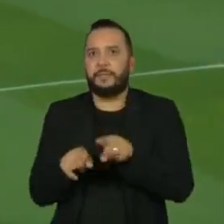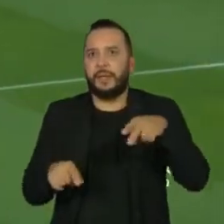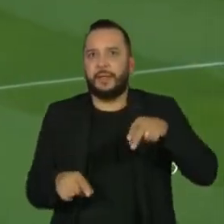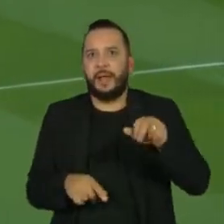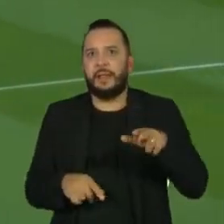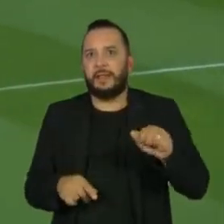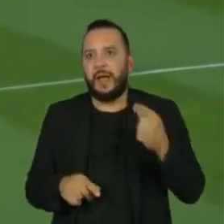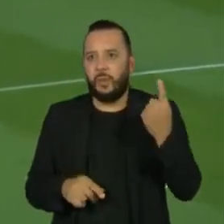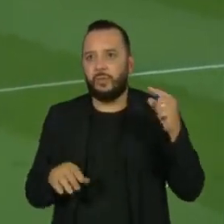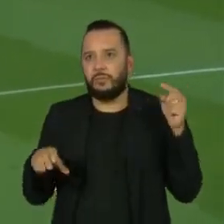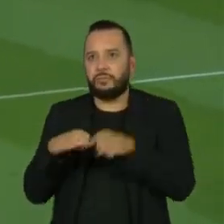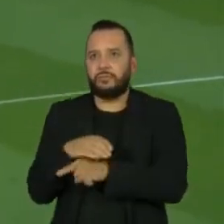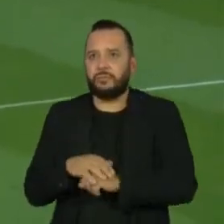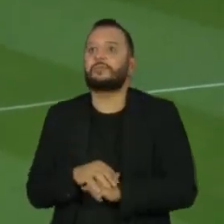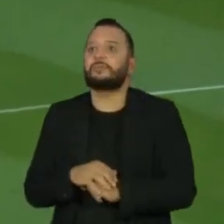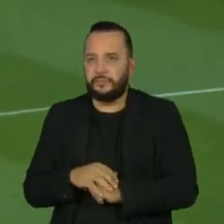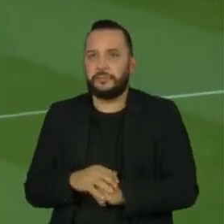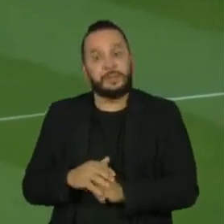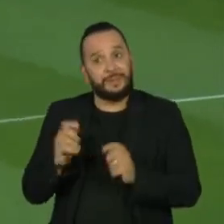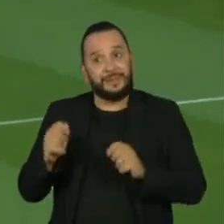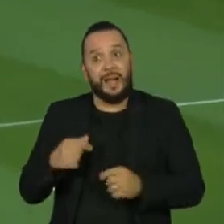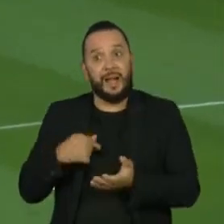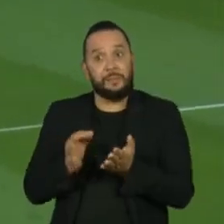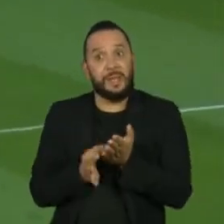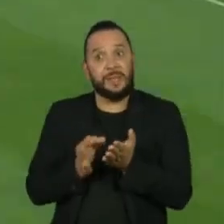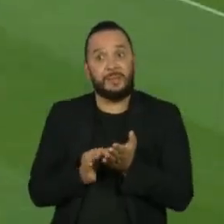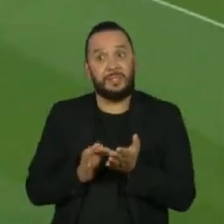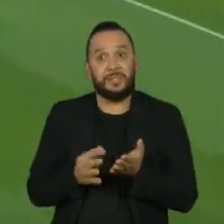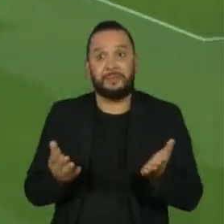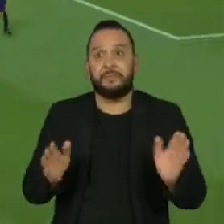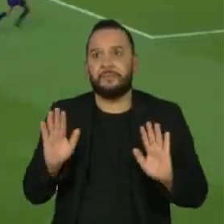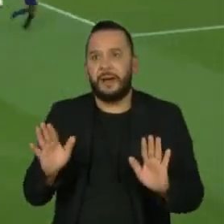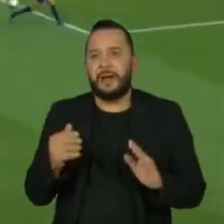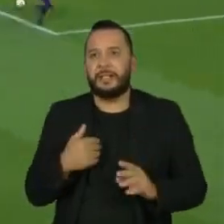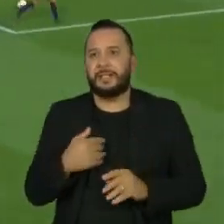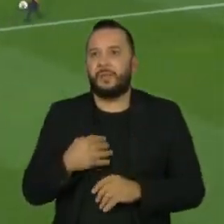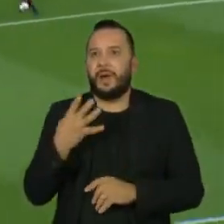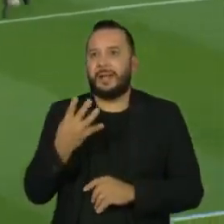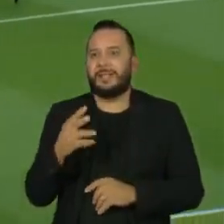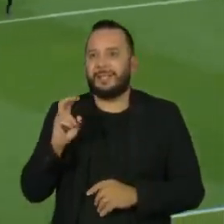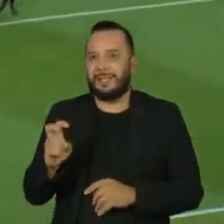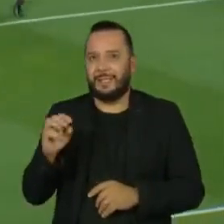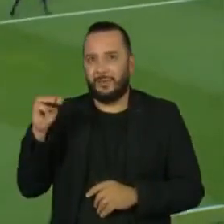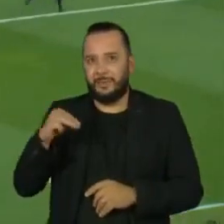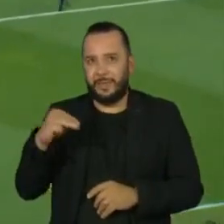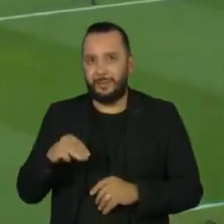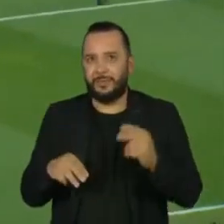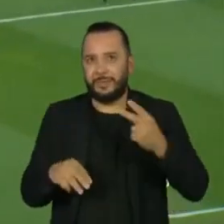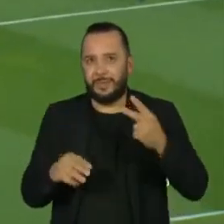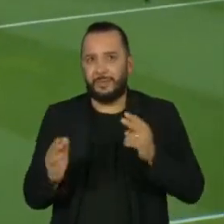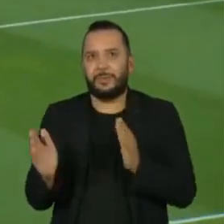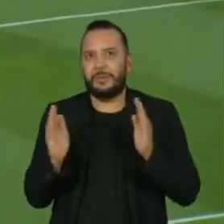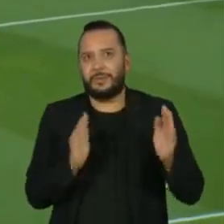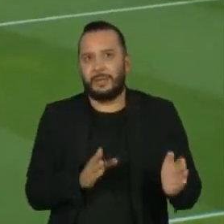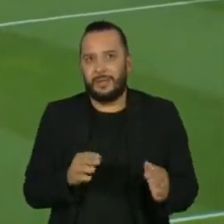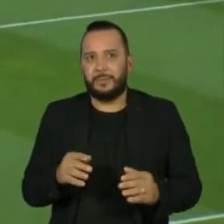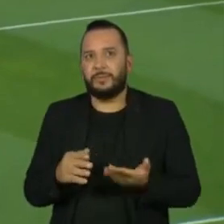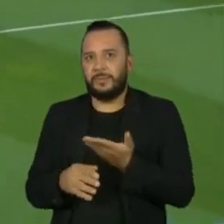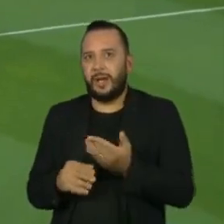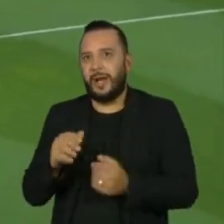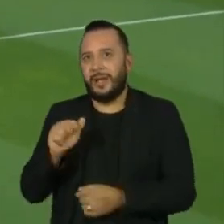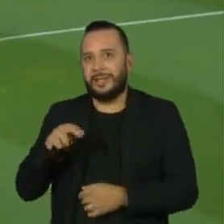diminuir para o São Paulo, resultado que levaria a decisão para os pênaltis. Mas nos 45 minutos do segundo tempo, em um